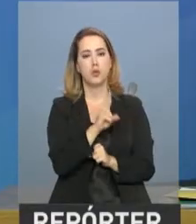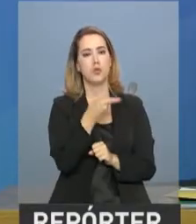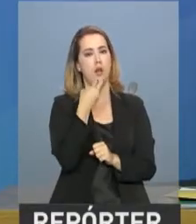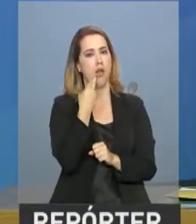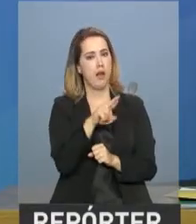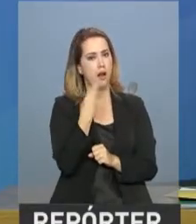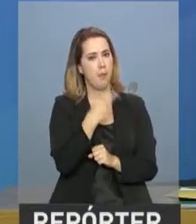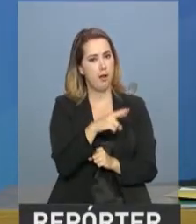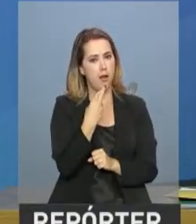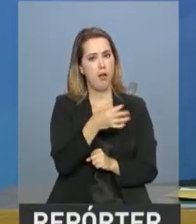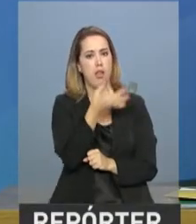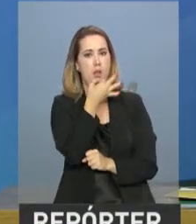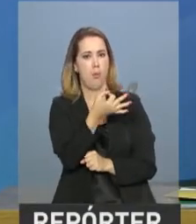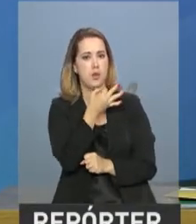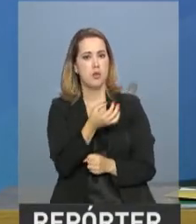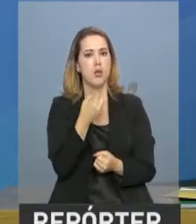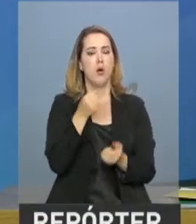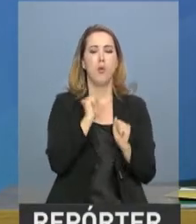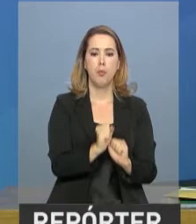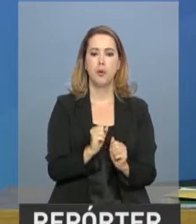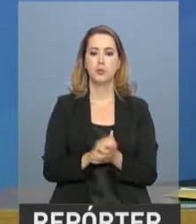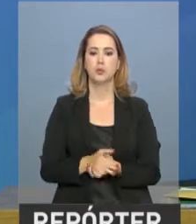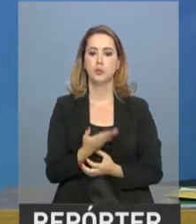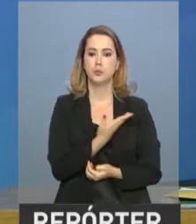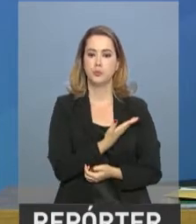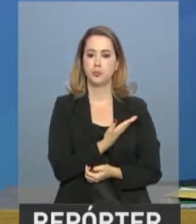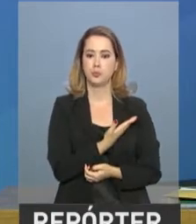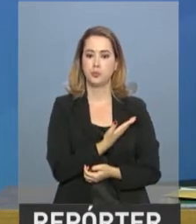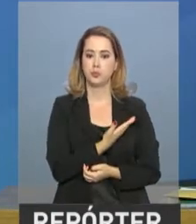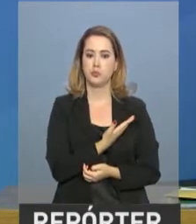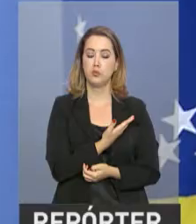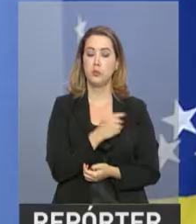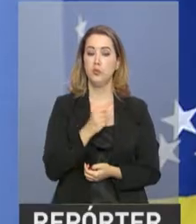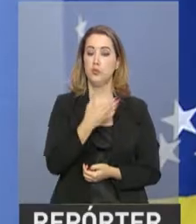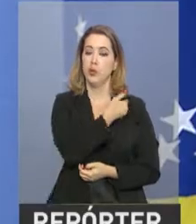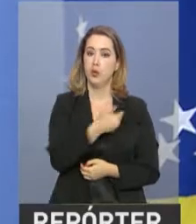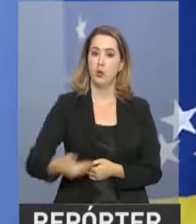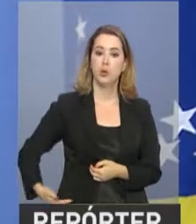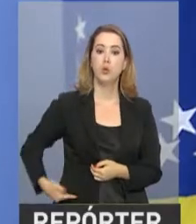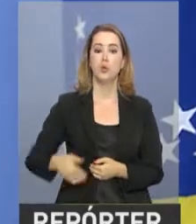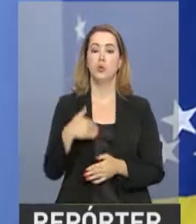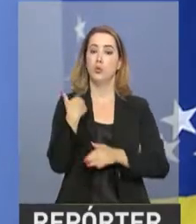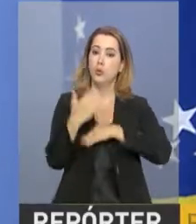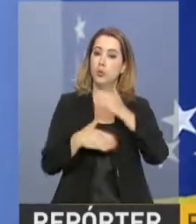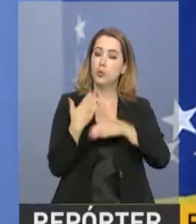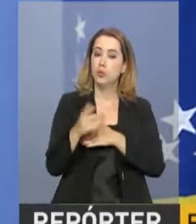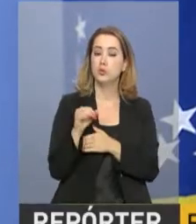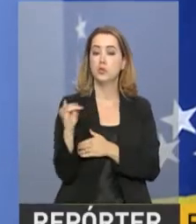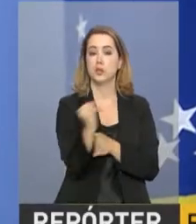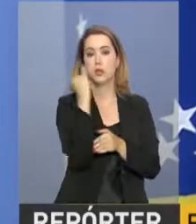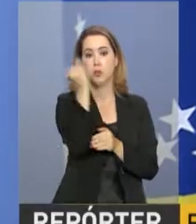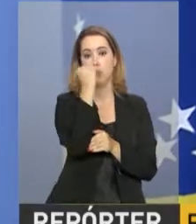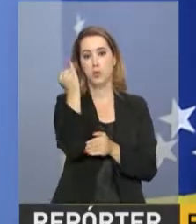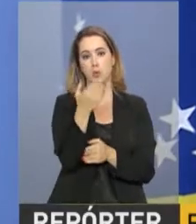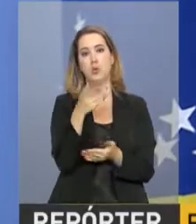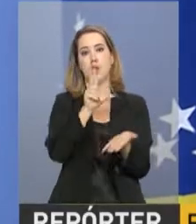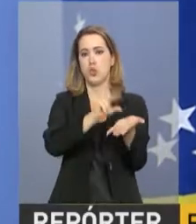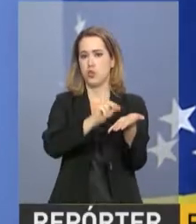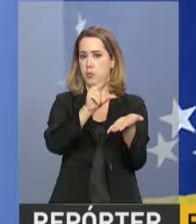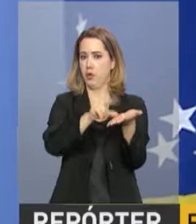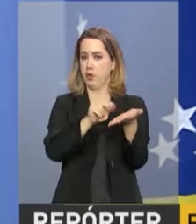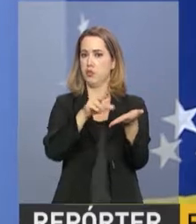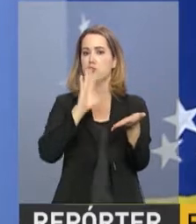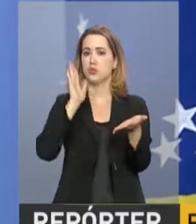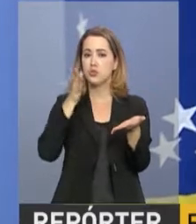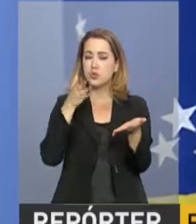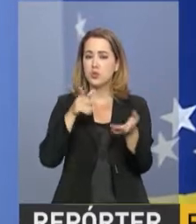passo muito importante que o governo dá na direção da implantação do governo virtual, que nós estamos trabalhando já há meses,